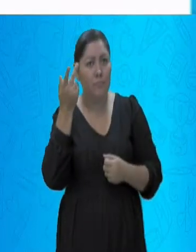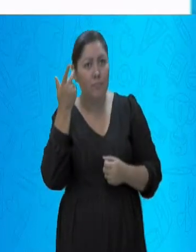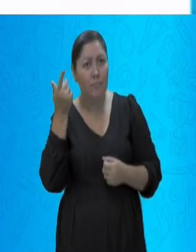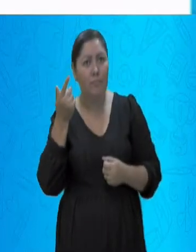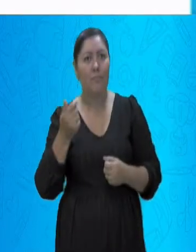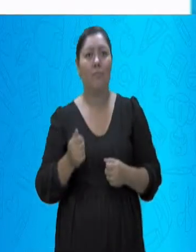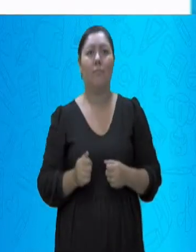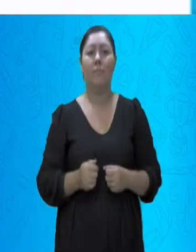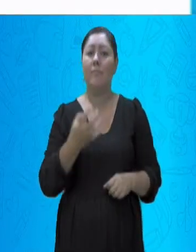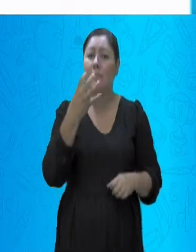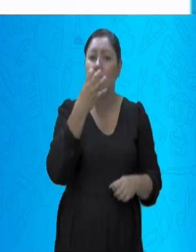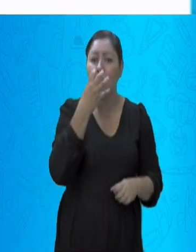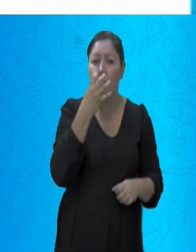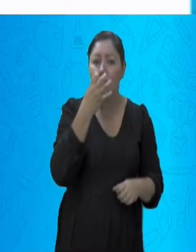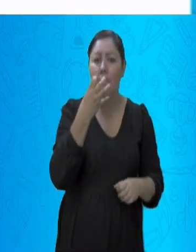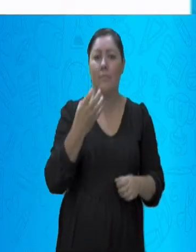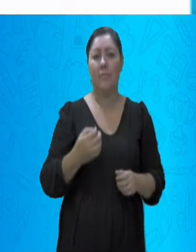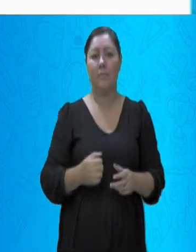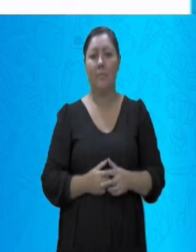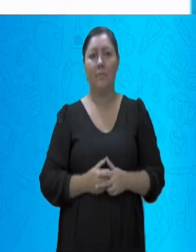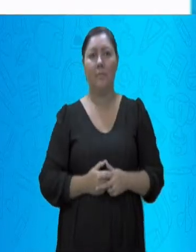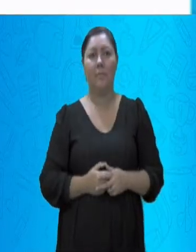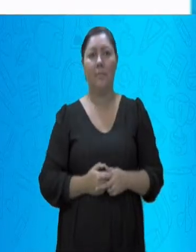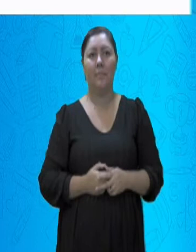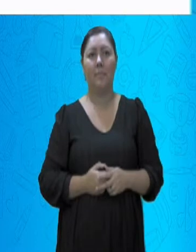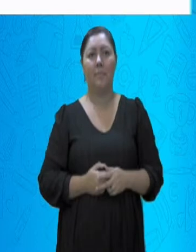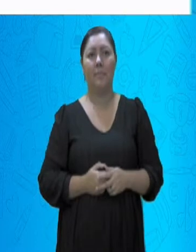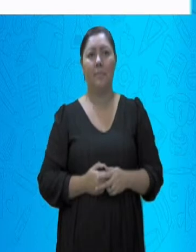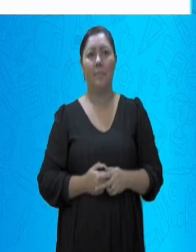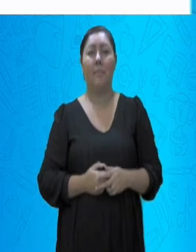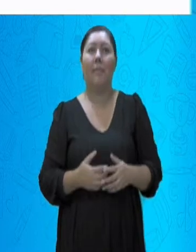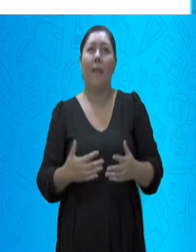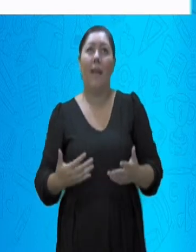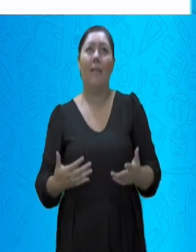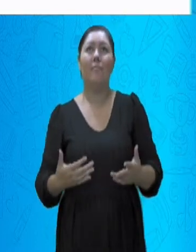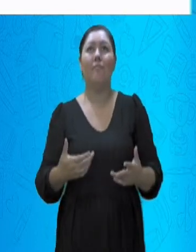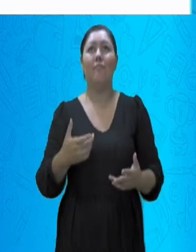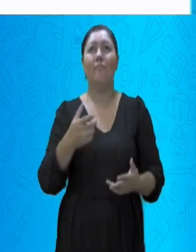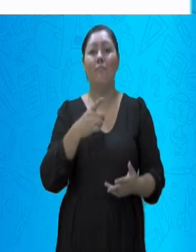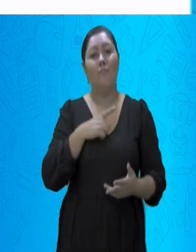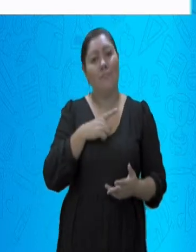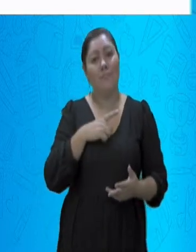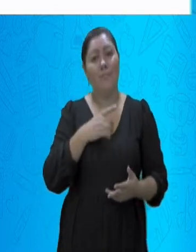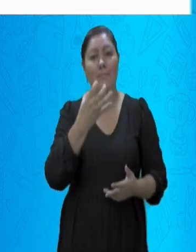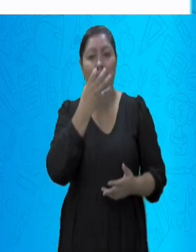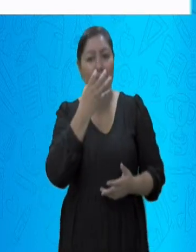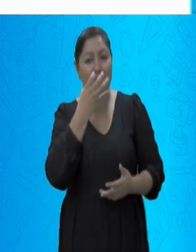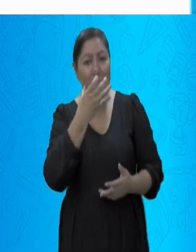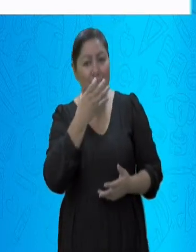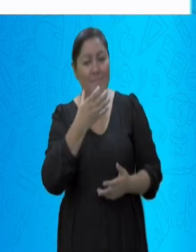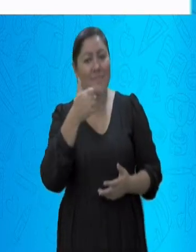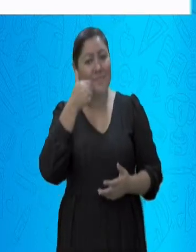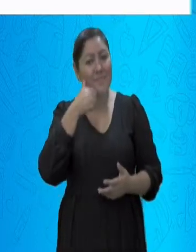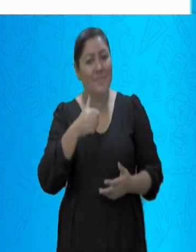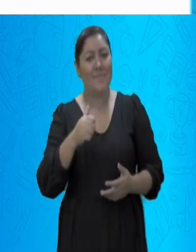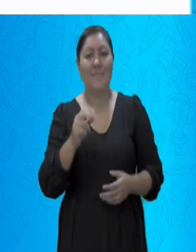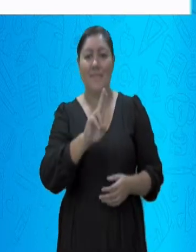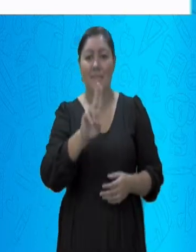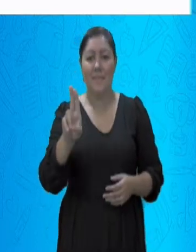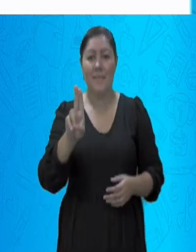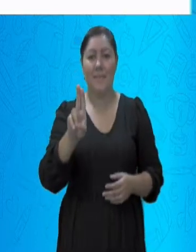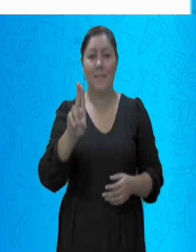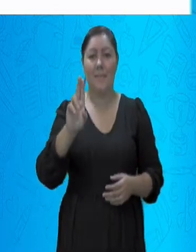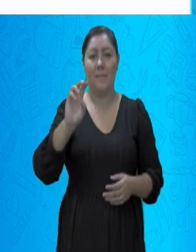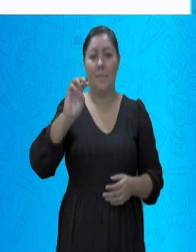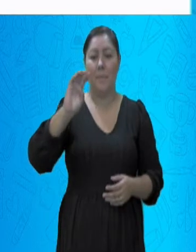lá do cachorro. Mas aí, eu tenho uma cachorrinha que chama Bela. É o nome da minha cachorrinha. Então, como eu